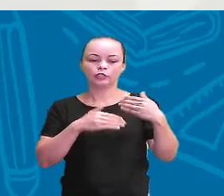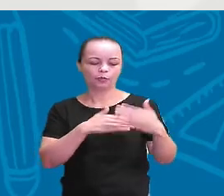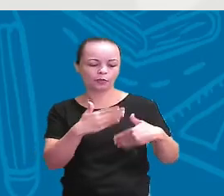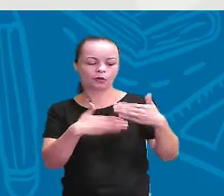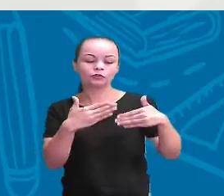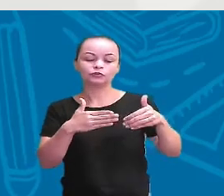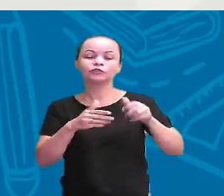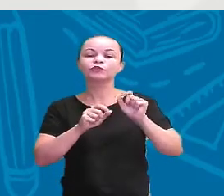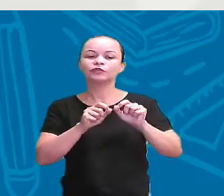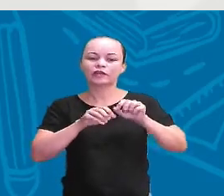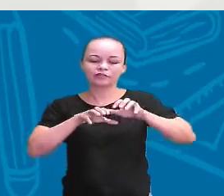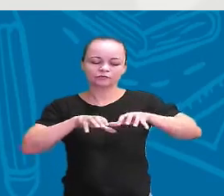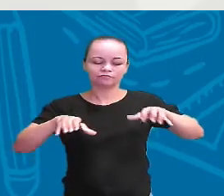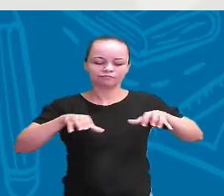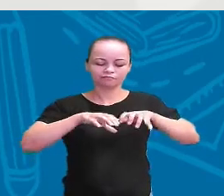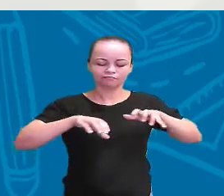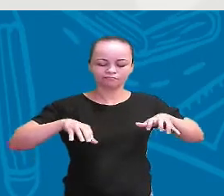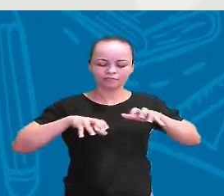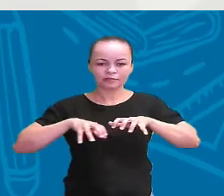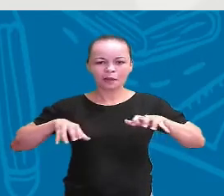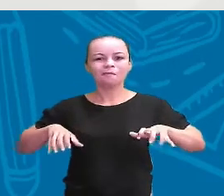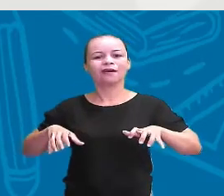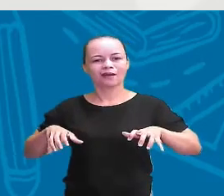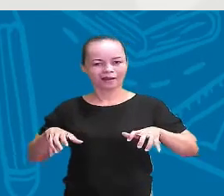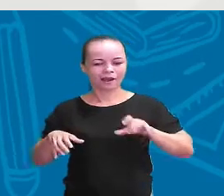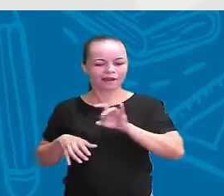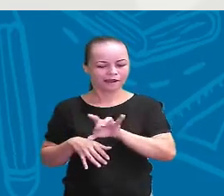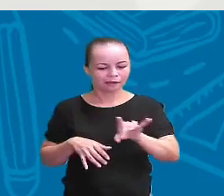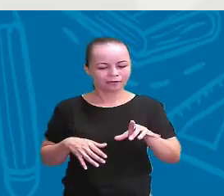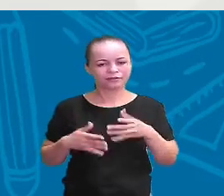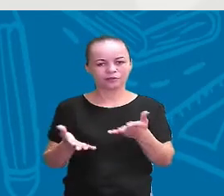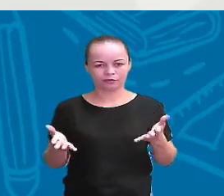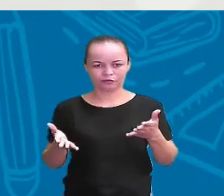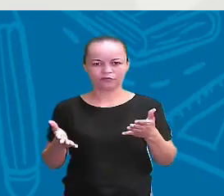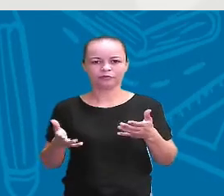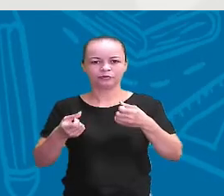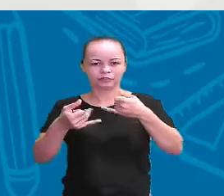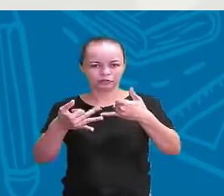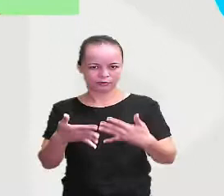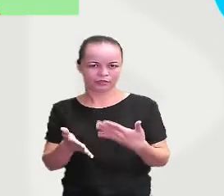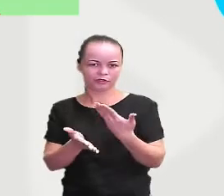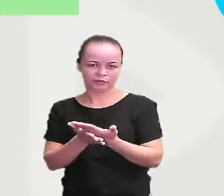A separar. Vamos falar um pouquinho sobre isso durante a nossa aula.